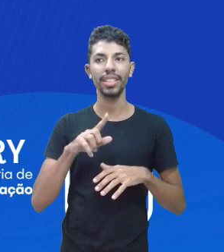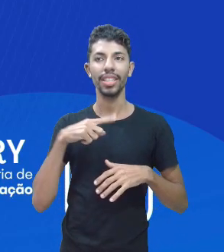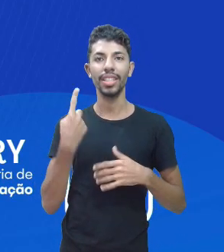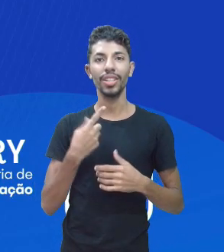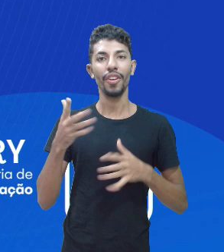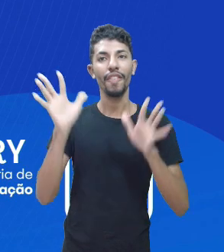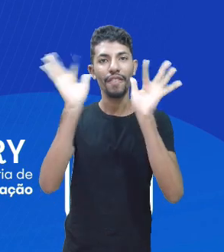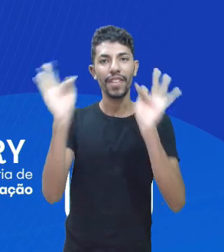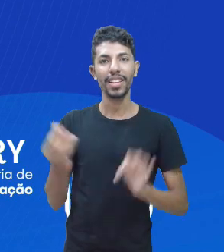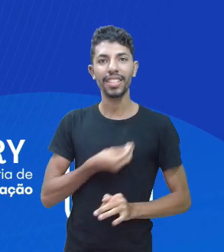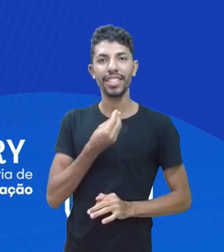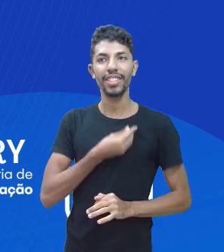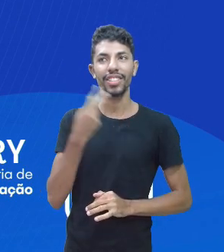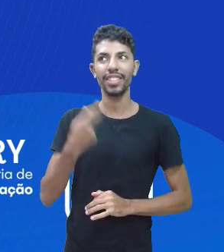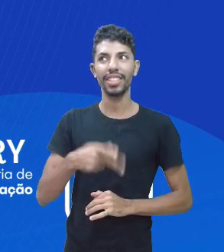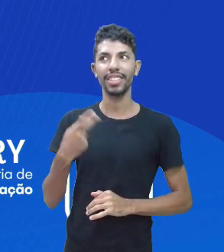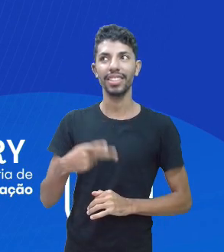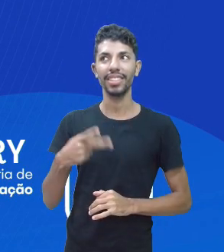aqui.